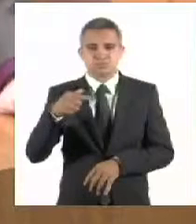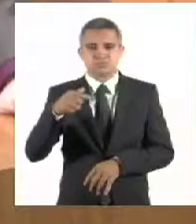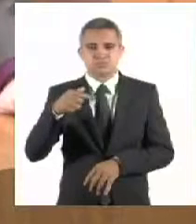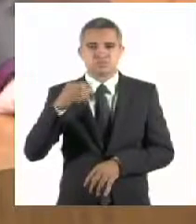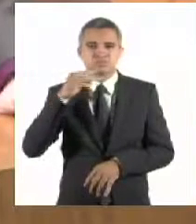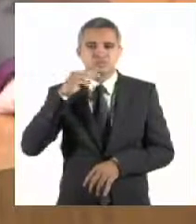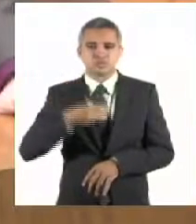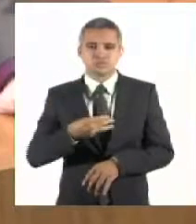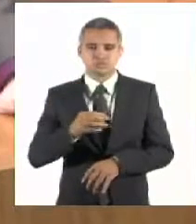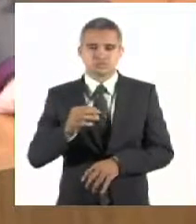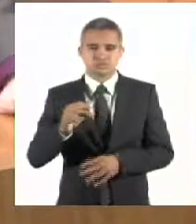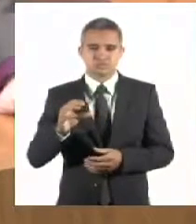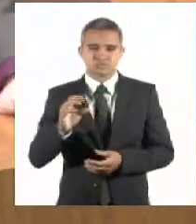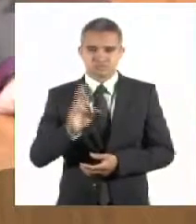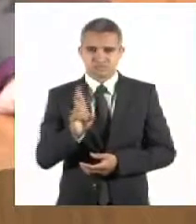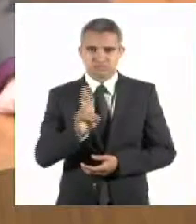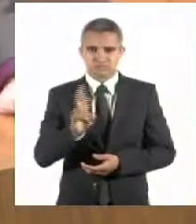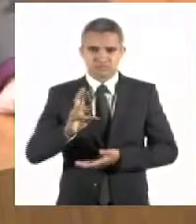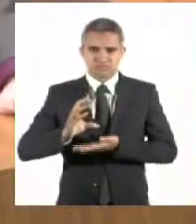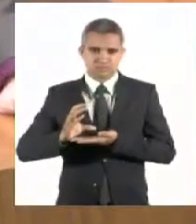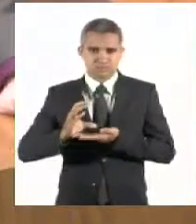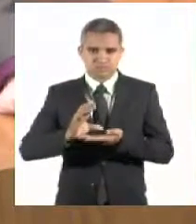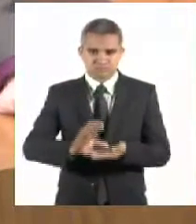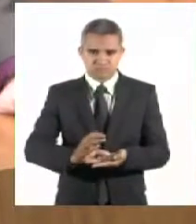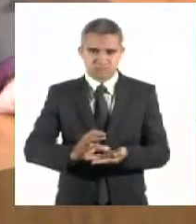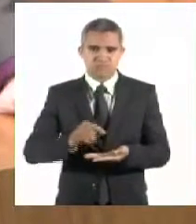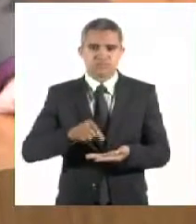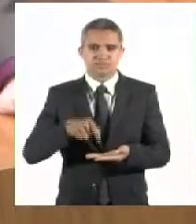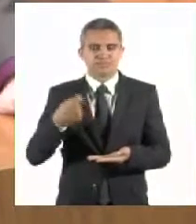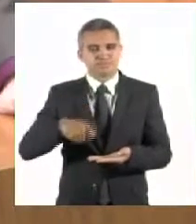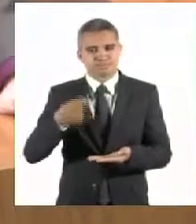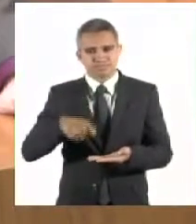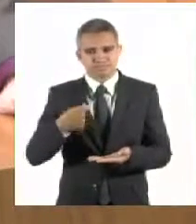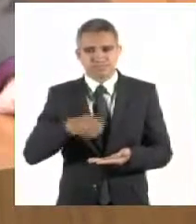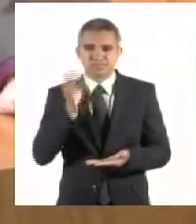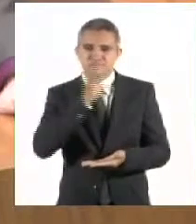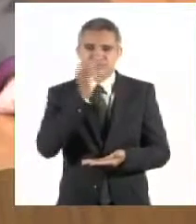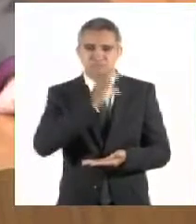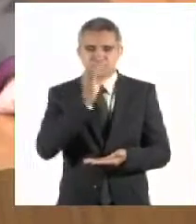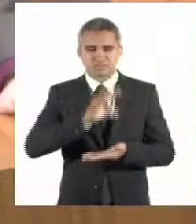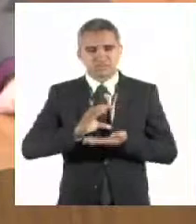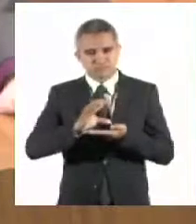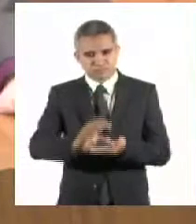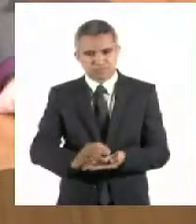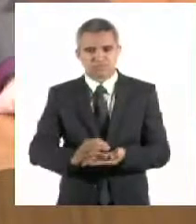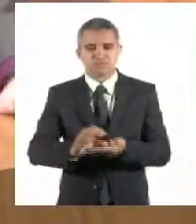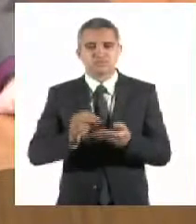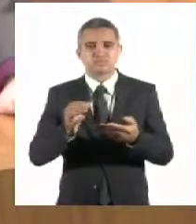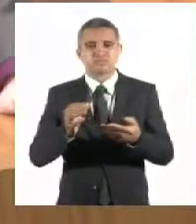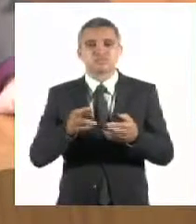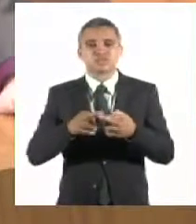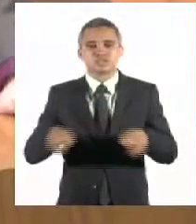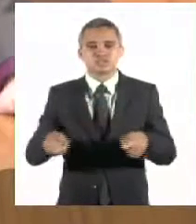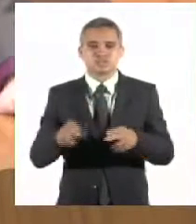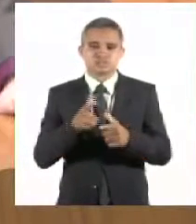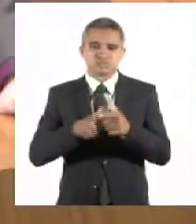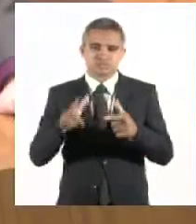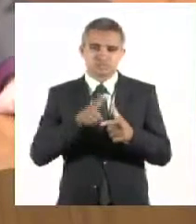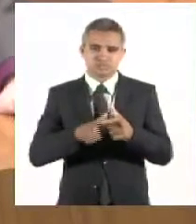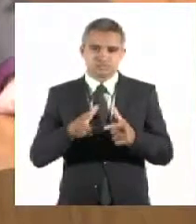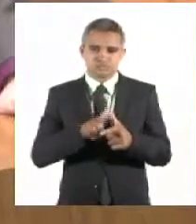de reais para resolver este problema, que caminha